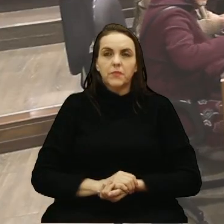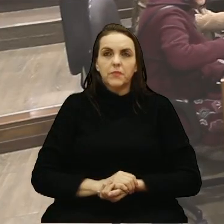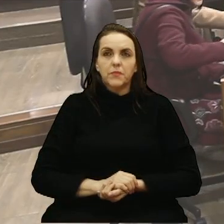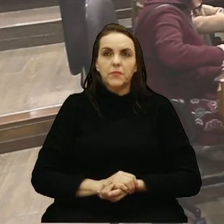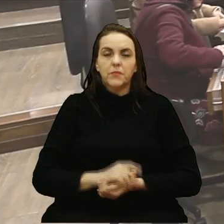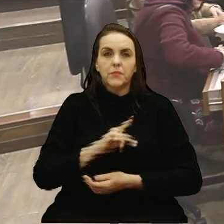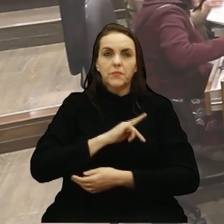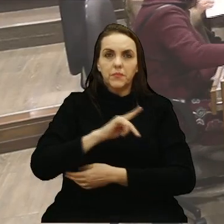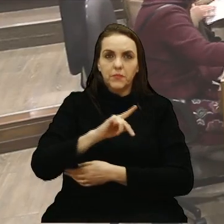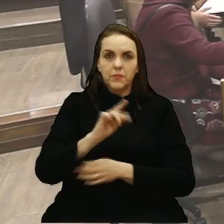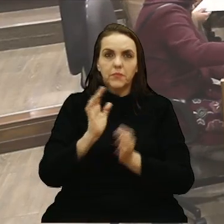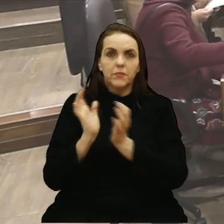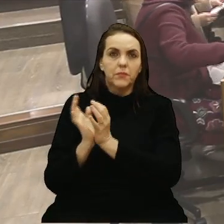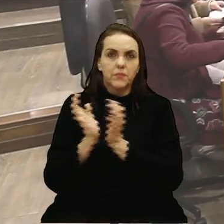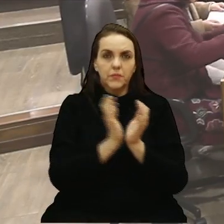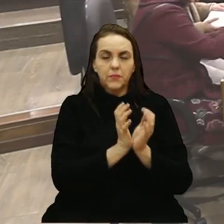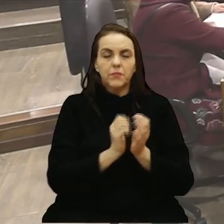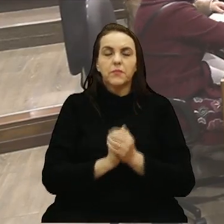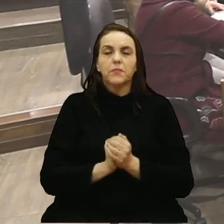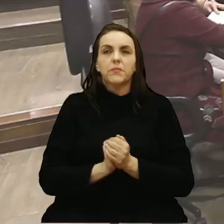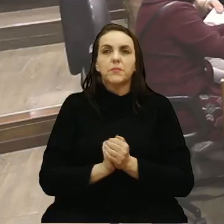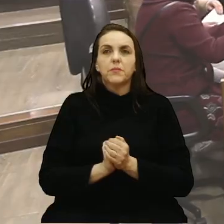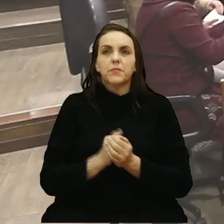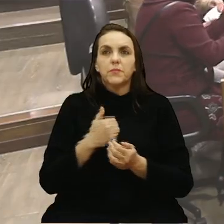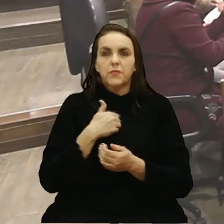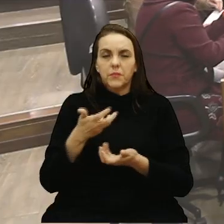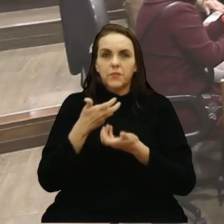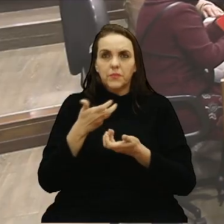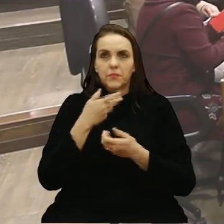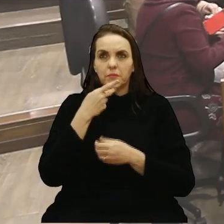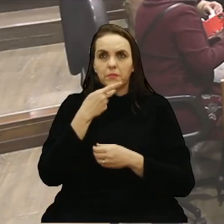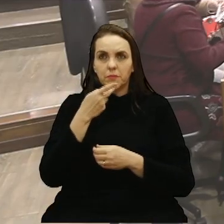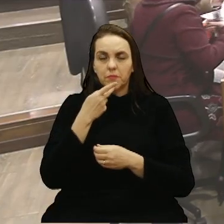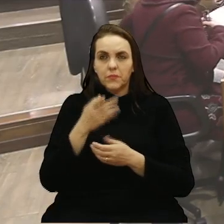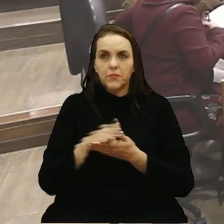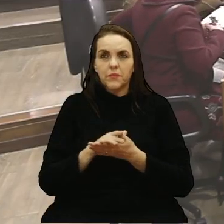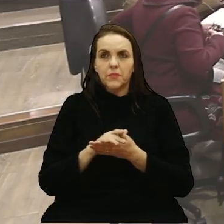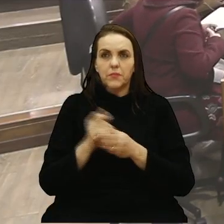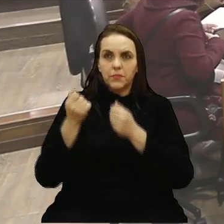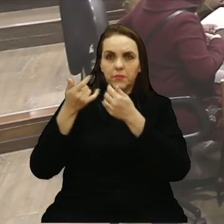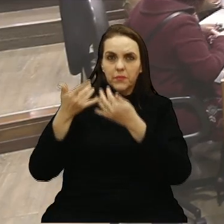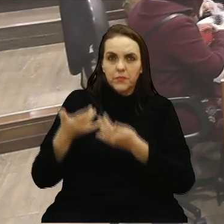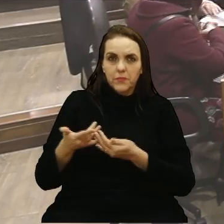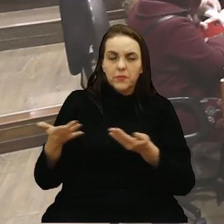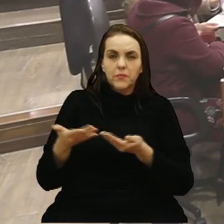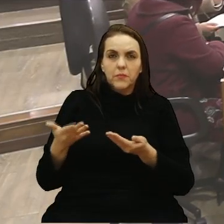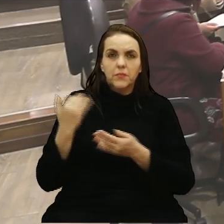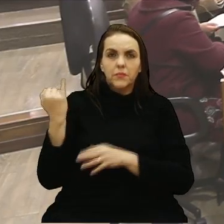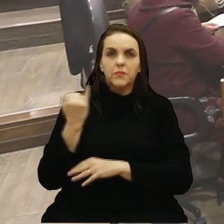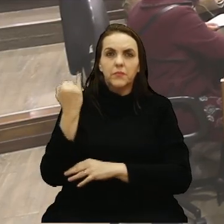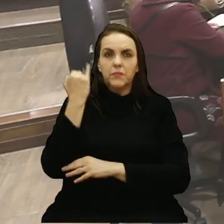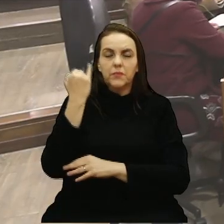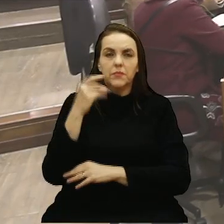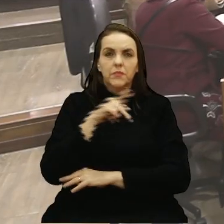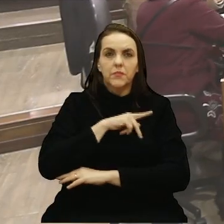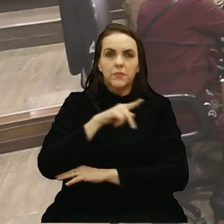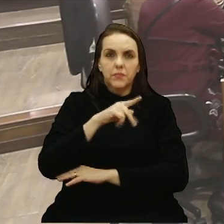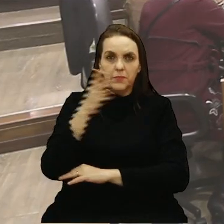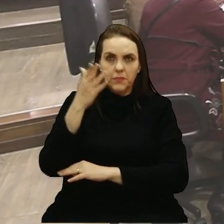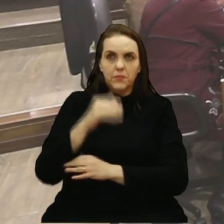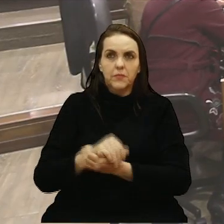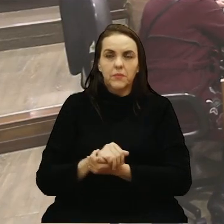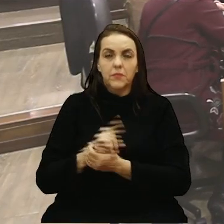Senhor presidente, nobres pares, eu queria fazer uma colocação bem importante. Presidente, para